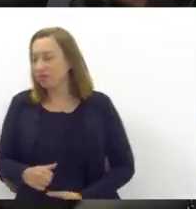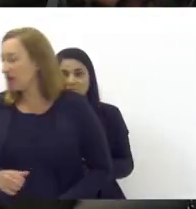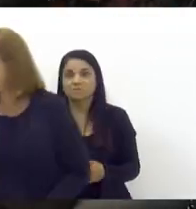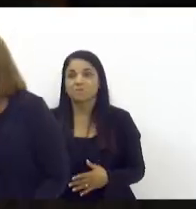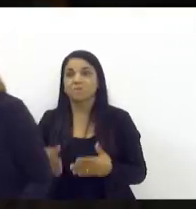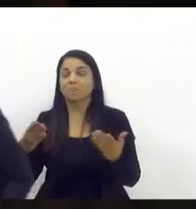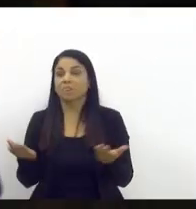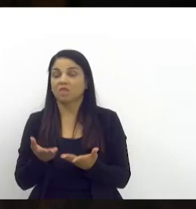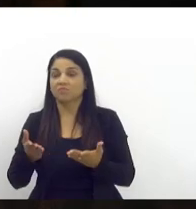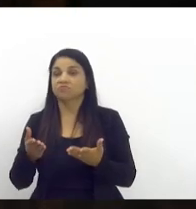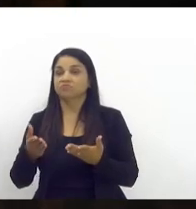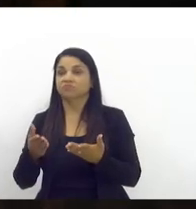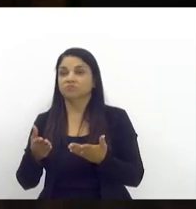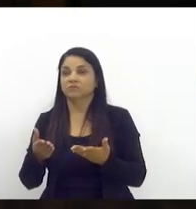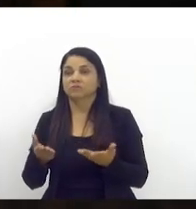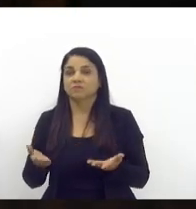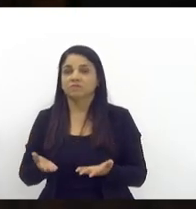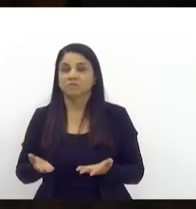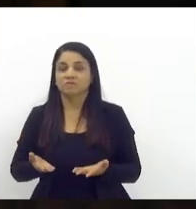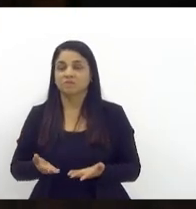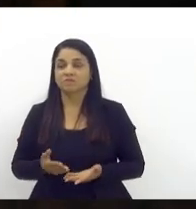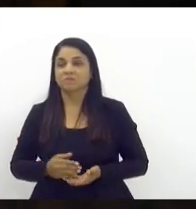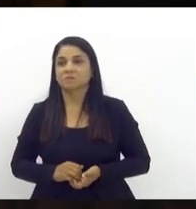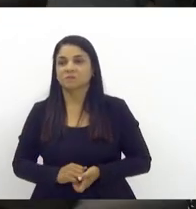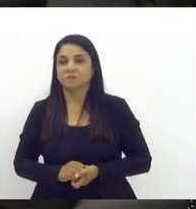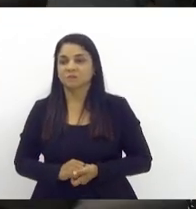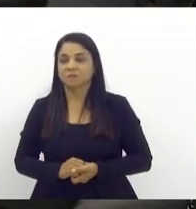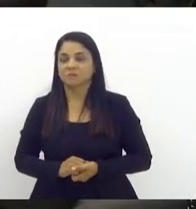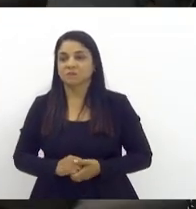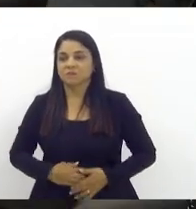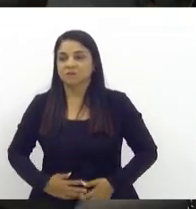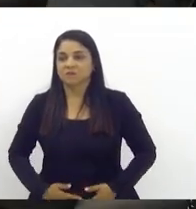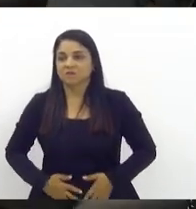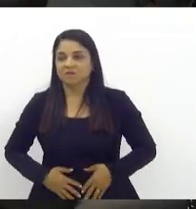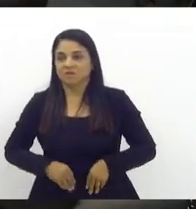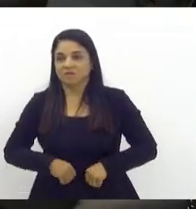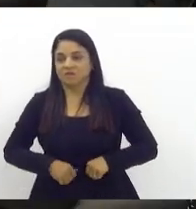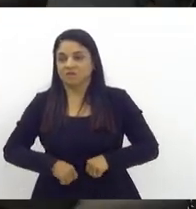Não havendo mais... Me pegou de surpresa.